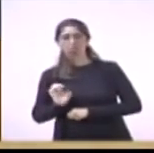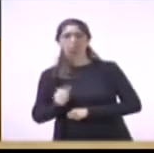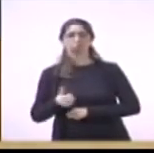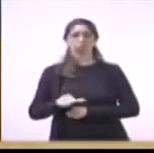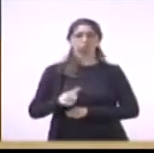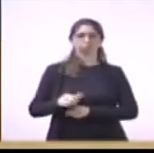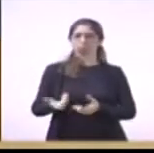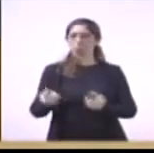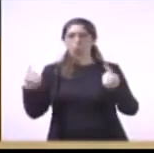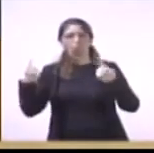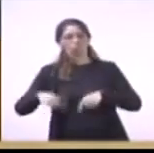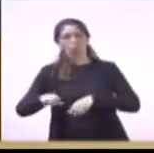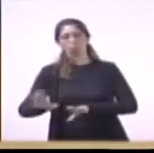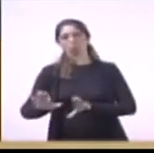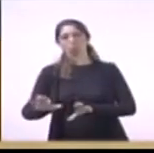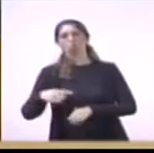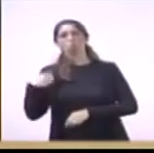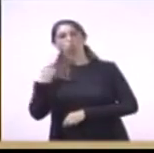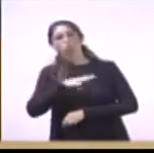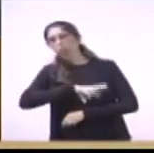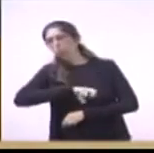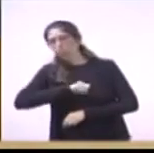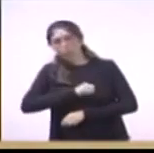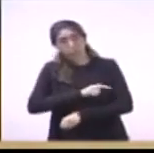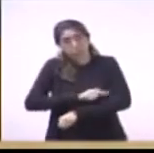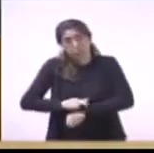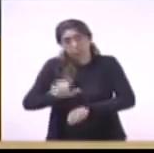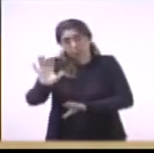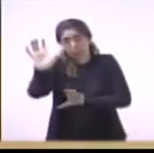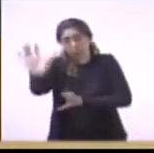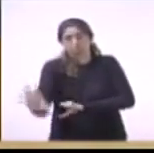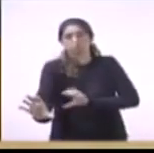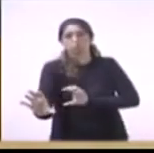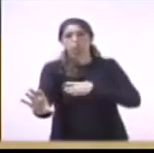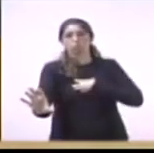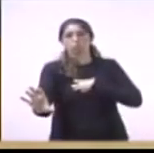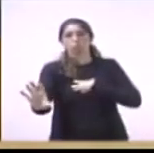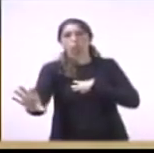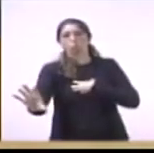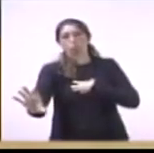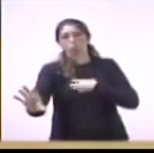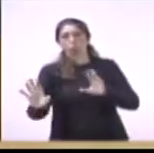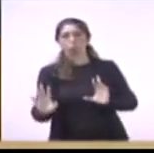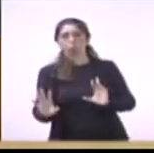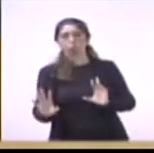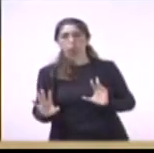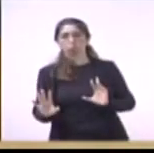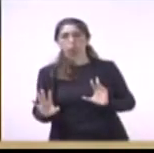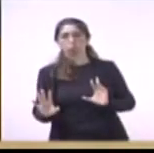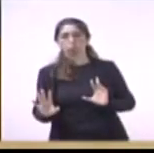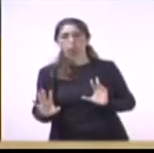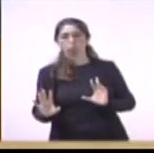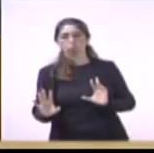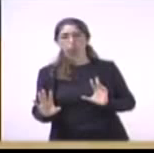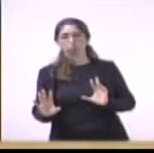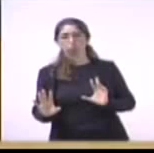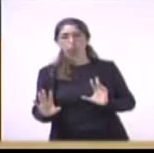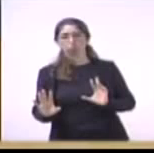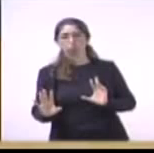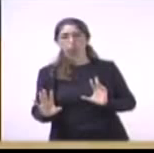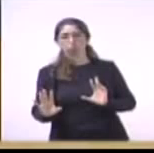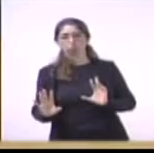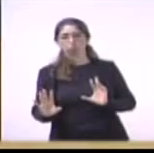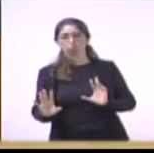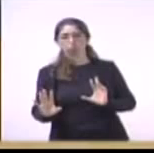existe nada contra eles, todos nós amamos e respeitamos. Como nós achamos que a família tem que educar, e lá